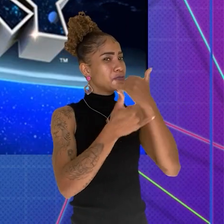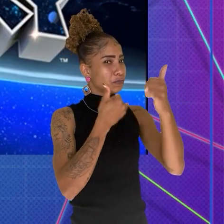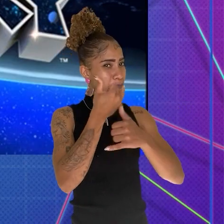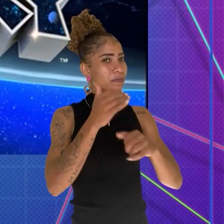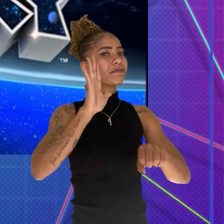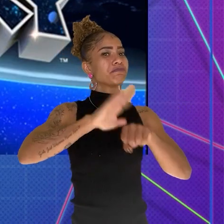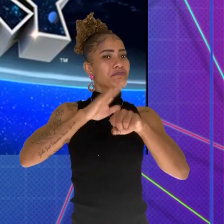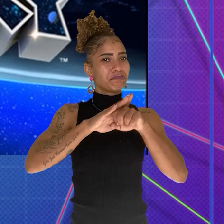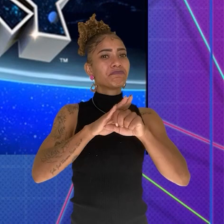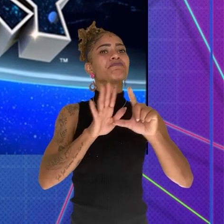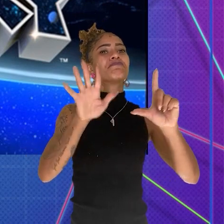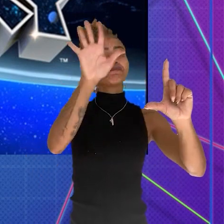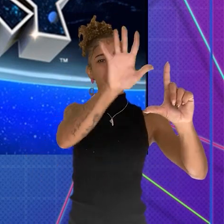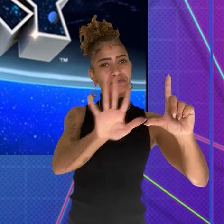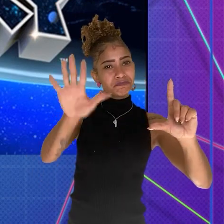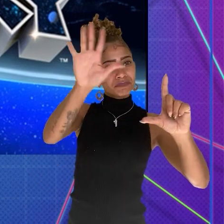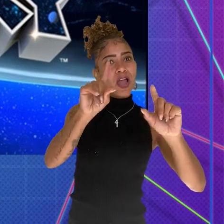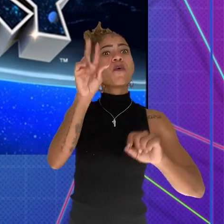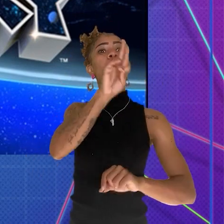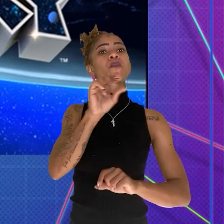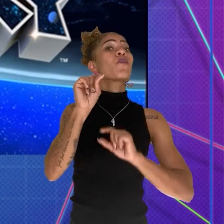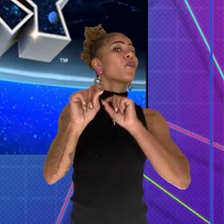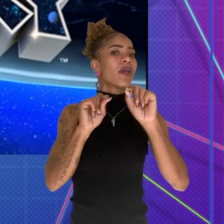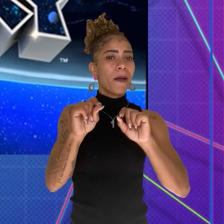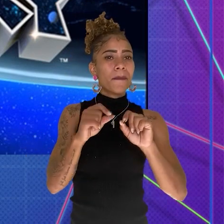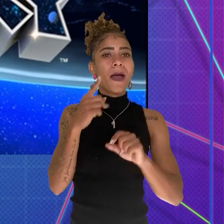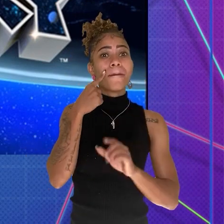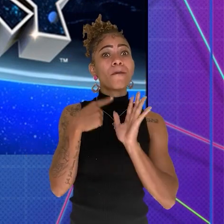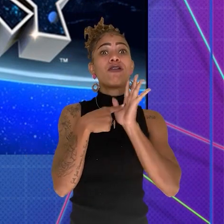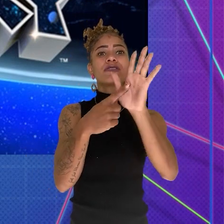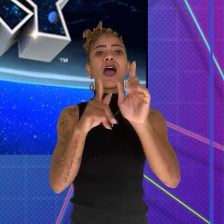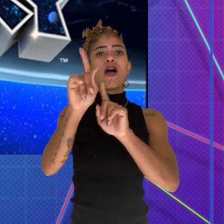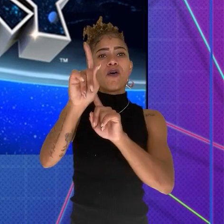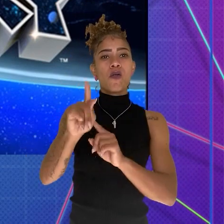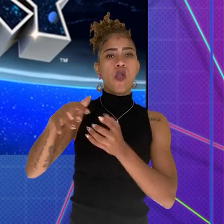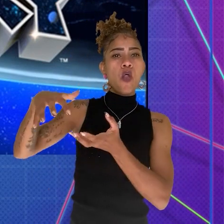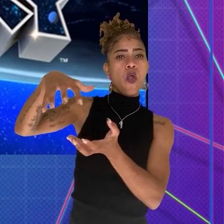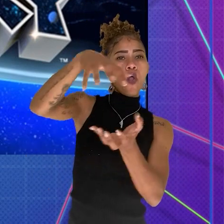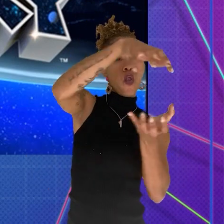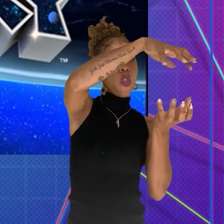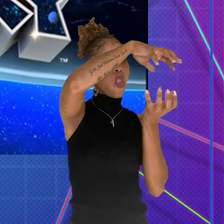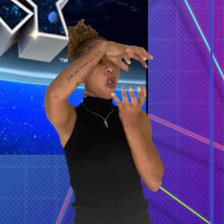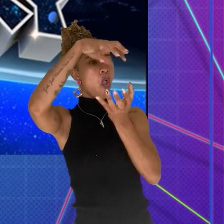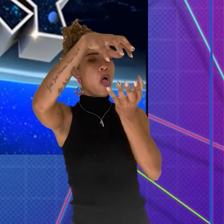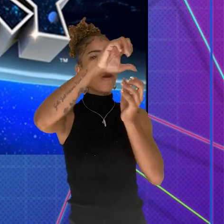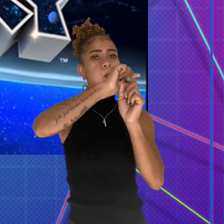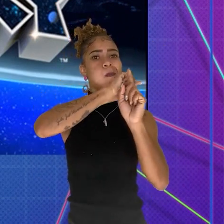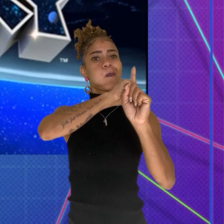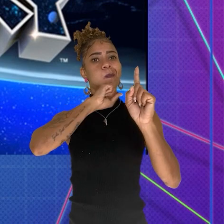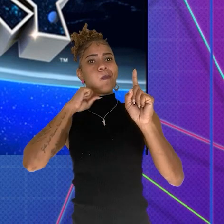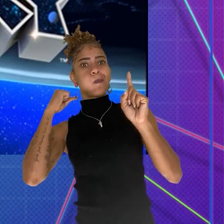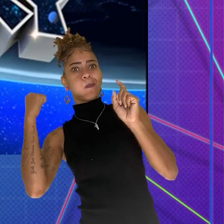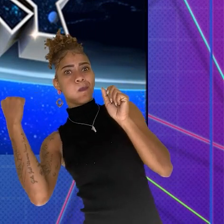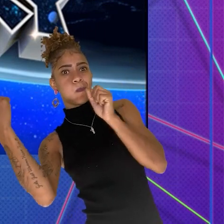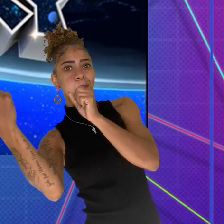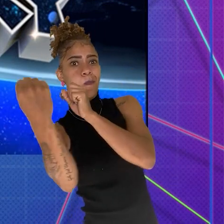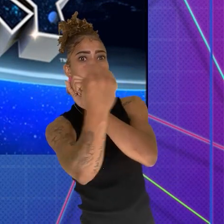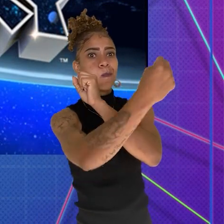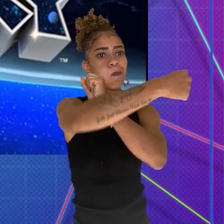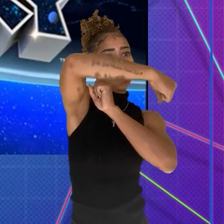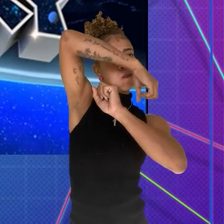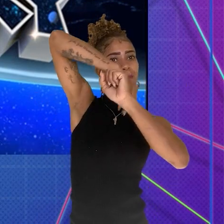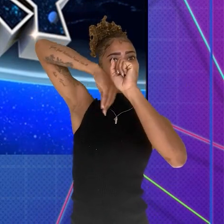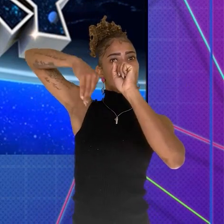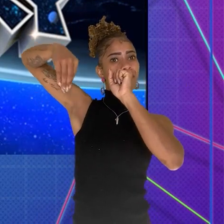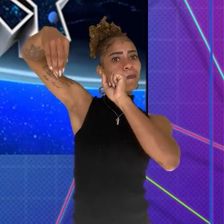jogo de plataforma utiliza a modulação sonora para simular a gravidade dos planetas que o jogador visita. À medida que o jogador